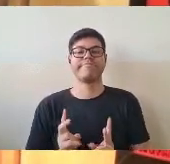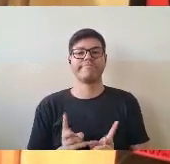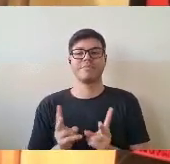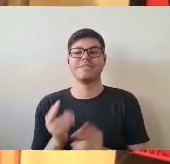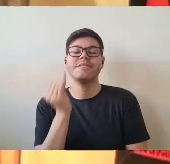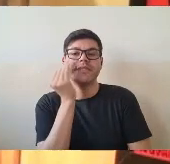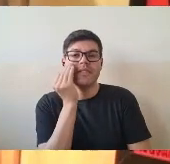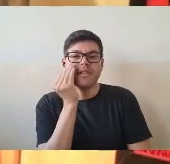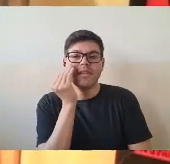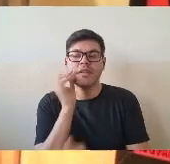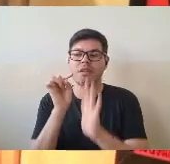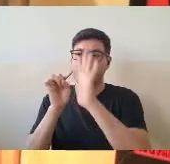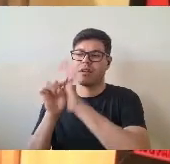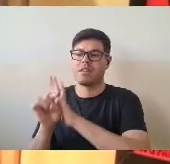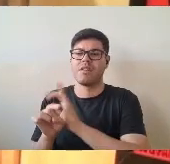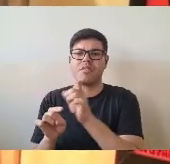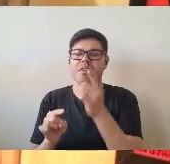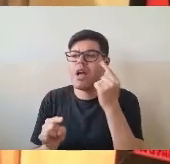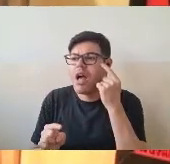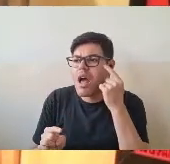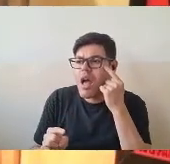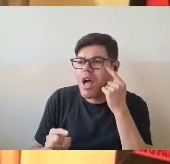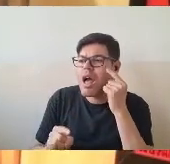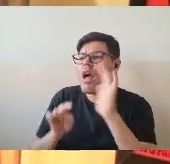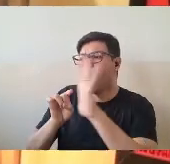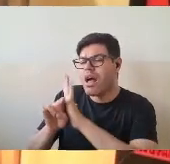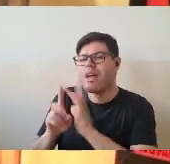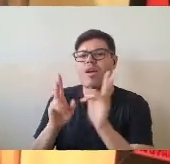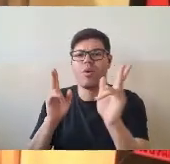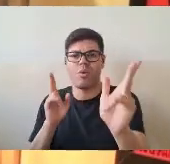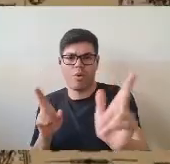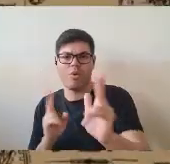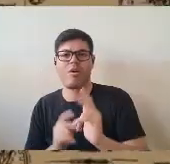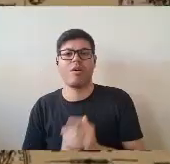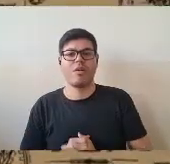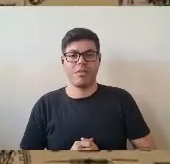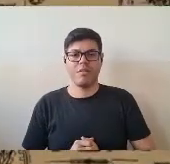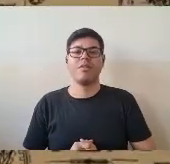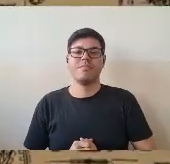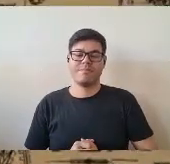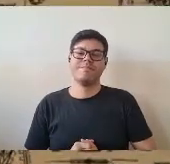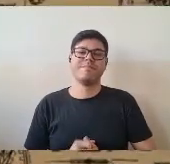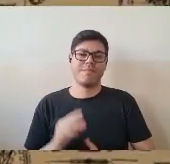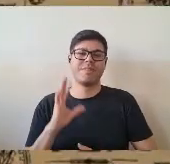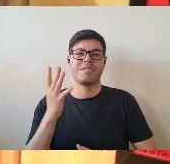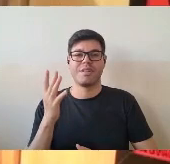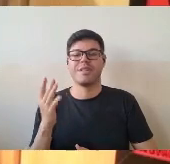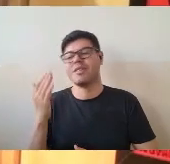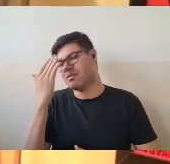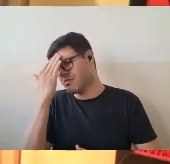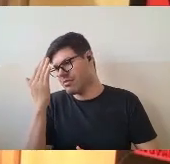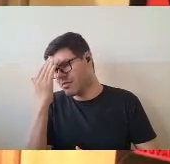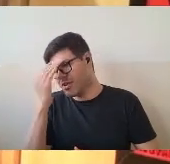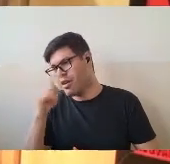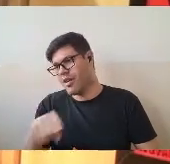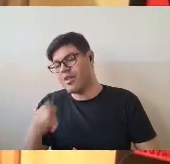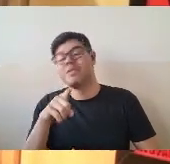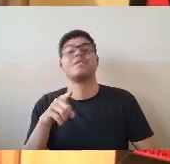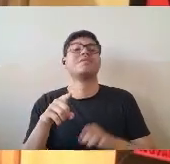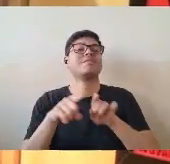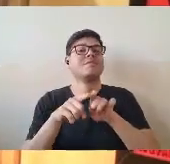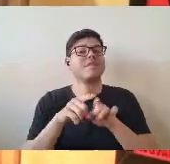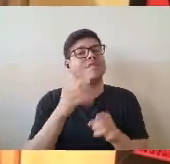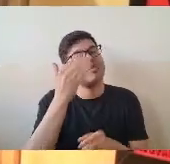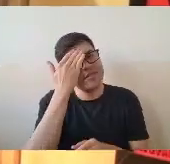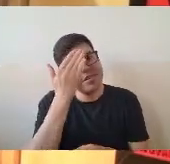da criança. Tá Sim, certo, doutor? Sim, sim. Conte comigo, Gil. Muito obrigado mais uma vez. Eu que agradeço muitíssimo. Pois não. Esse foi o nosso querido